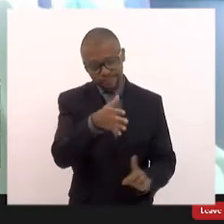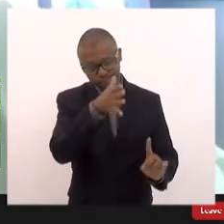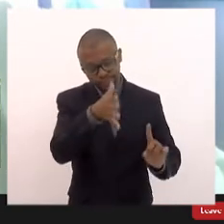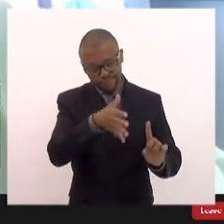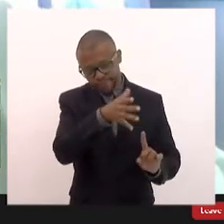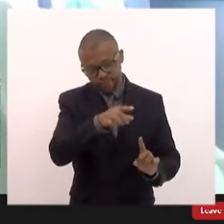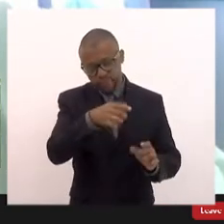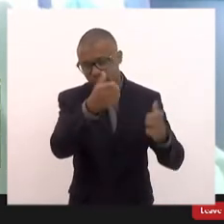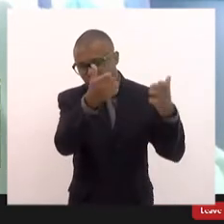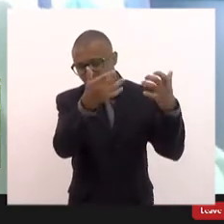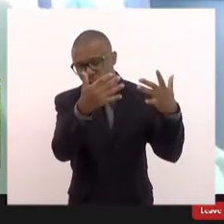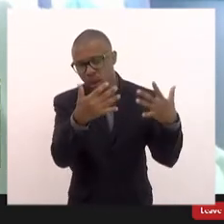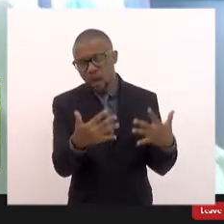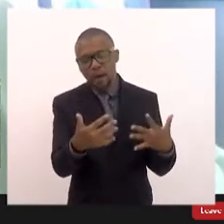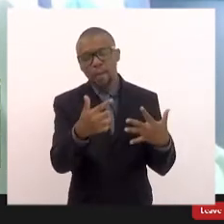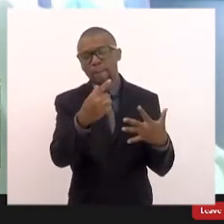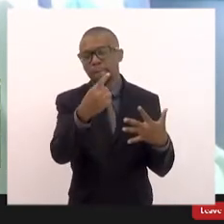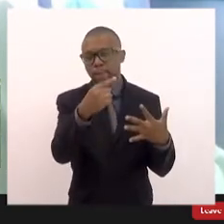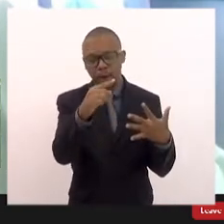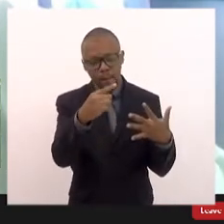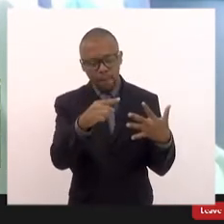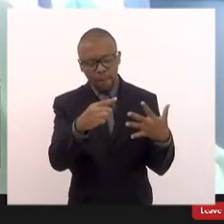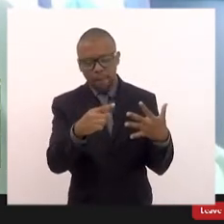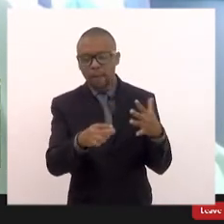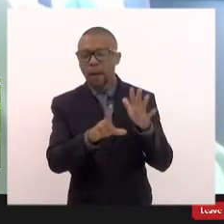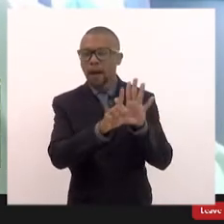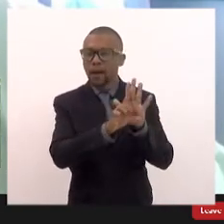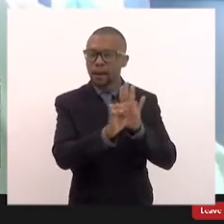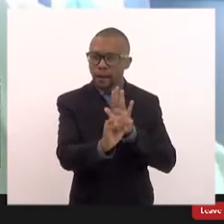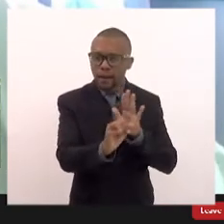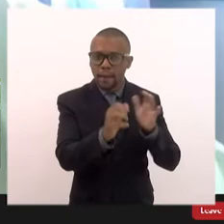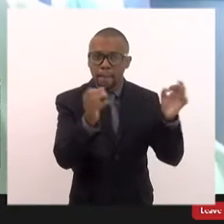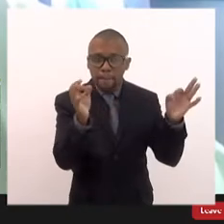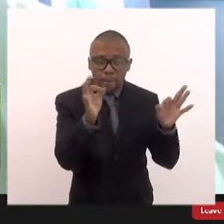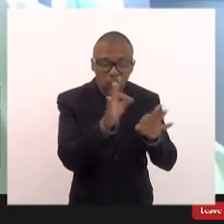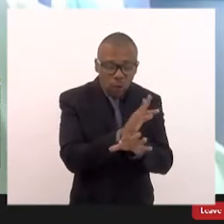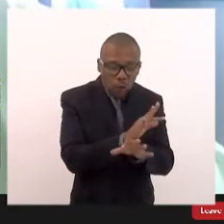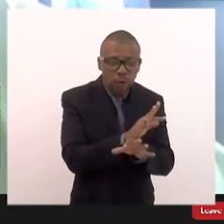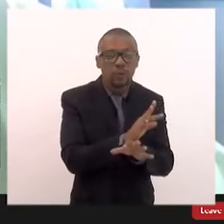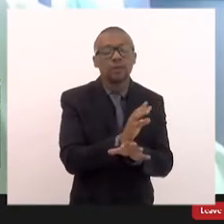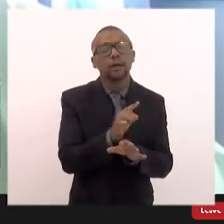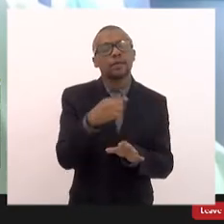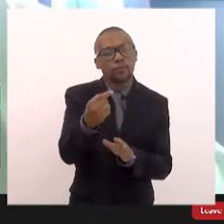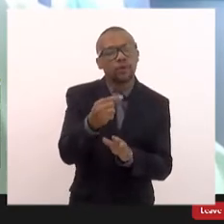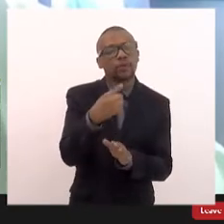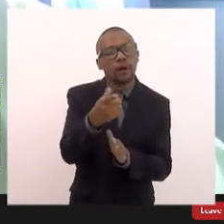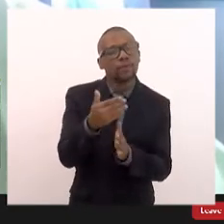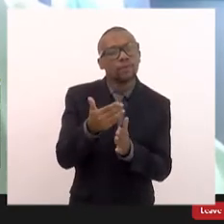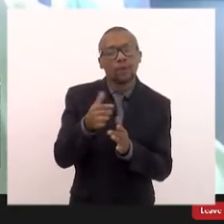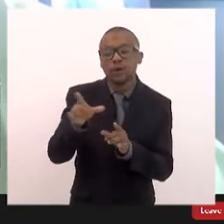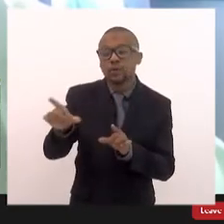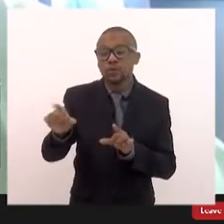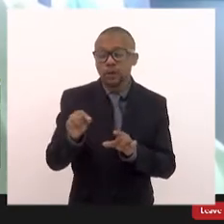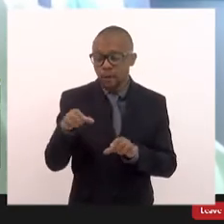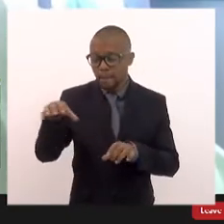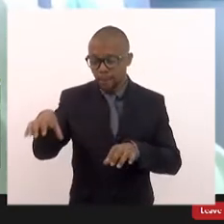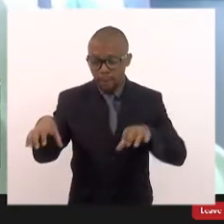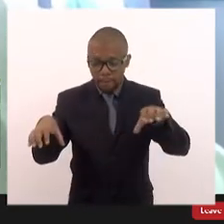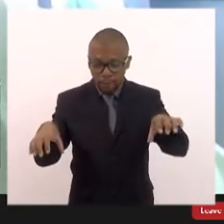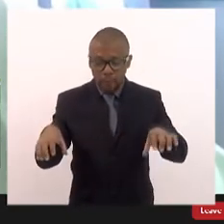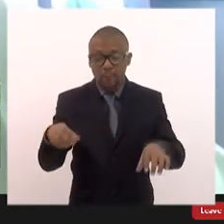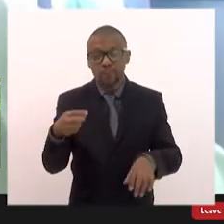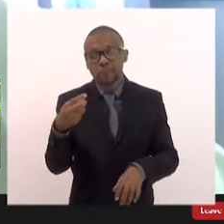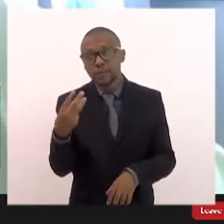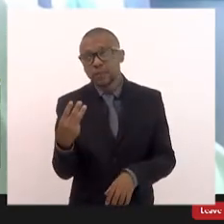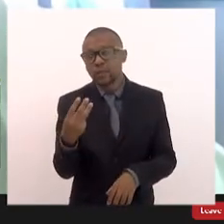listar as nossas leis e, em seguida, vamos escolher as 3, 4